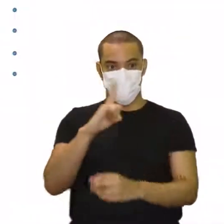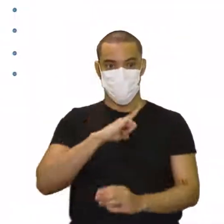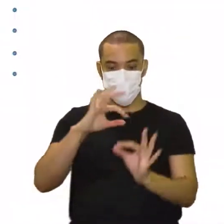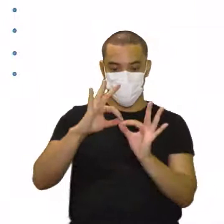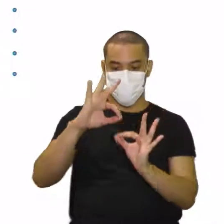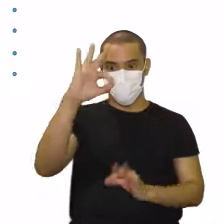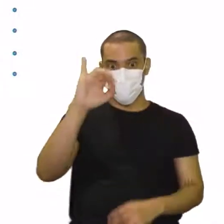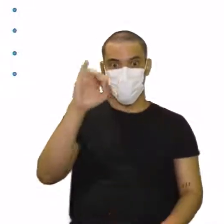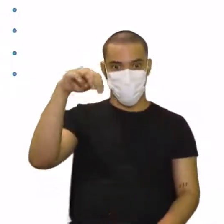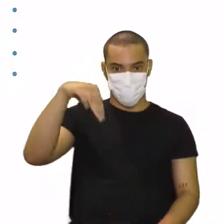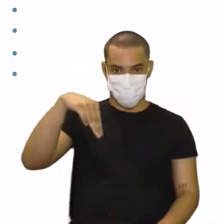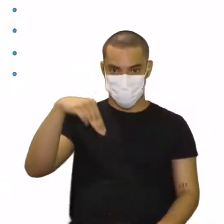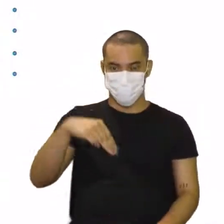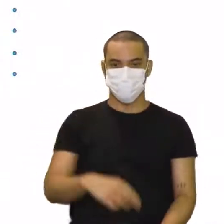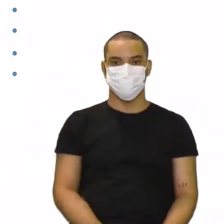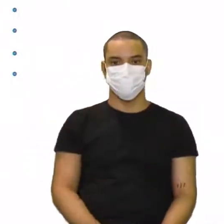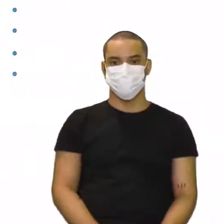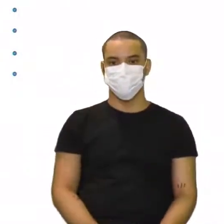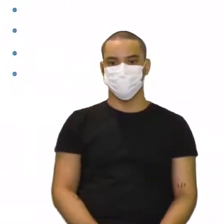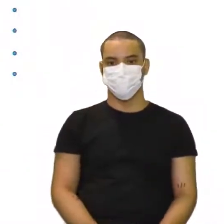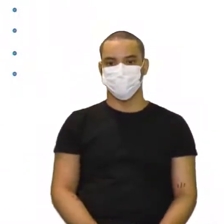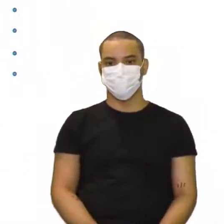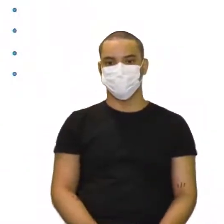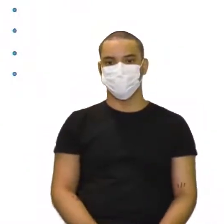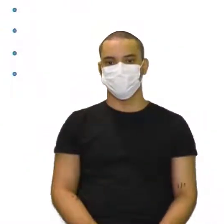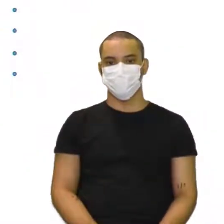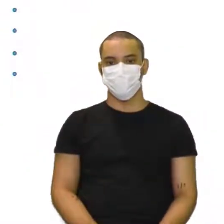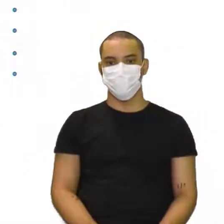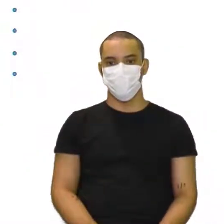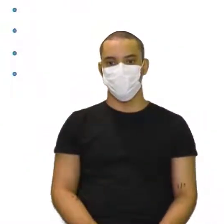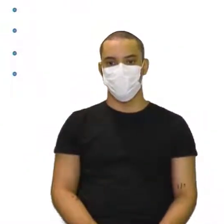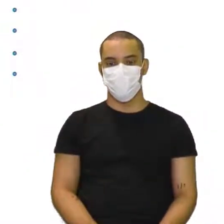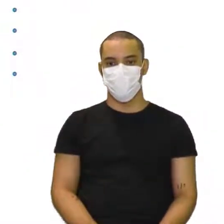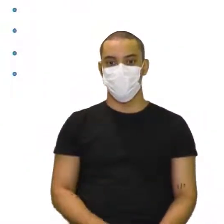1 metro de comprimento. Bom,